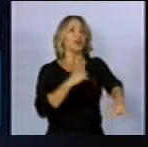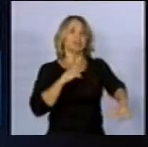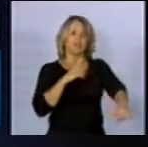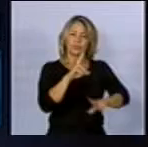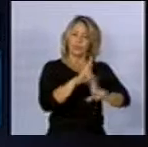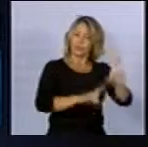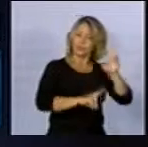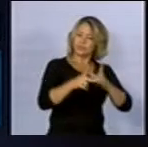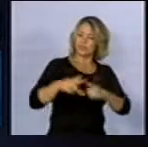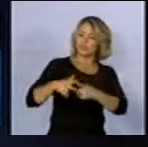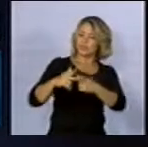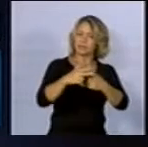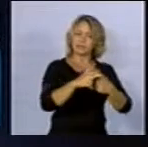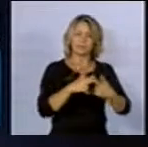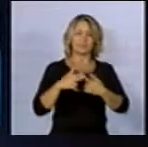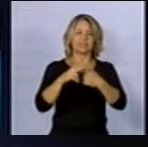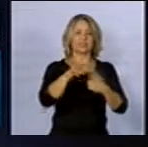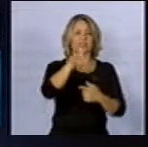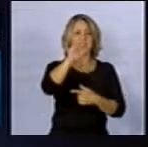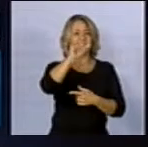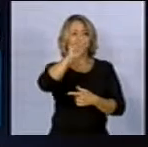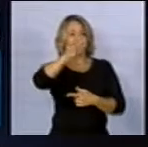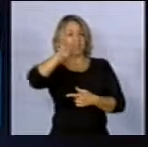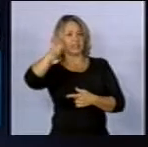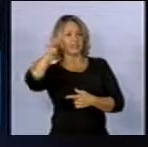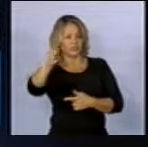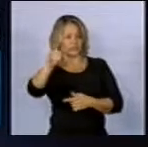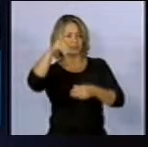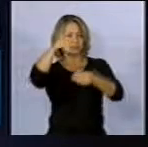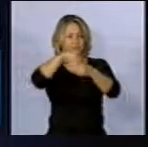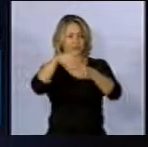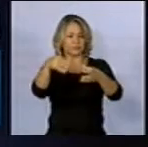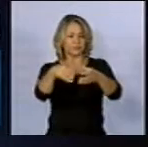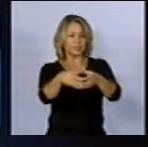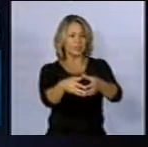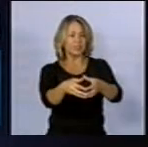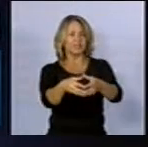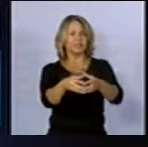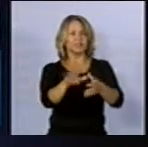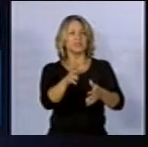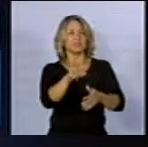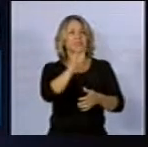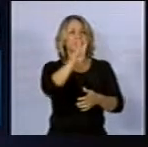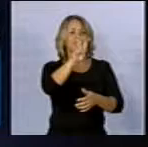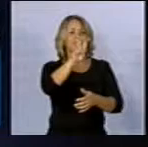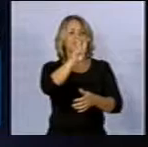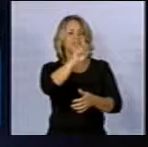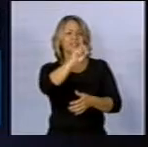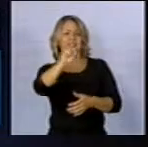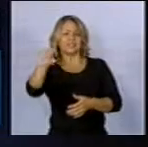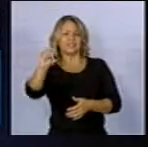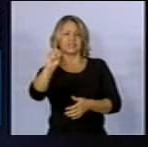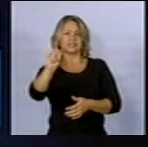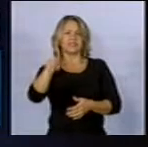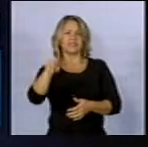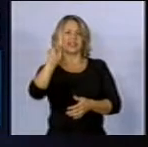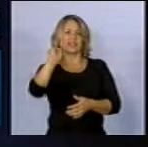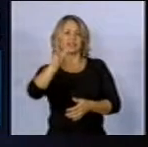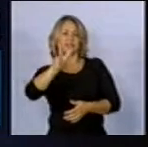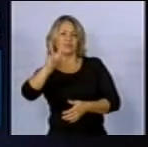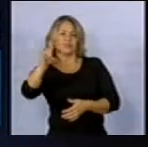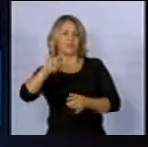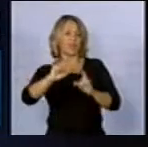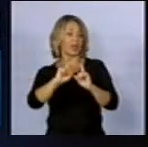equipamentos radiológicos na magnitude de 500 kv é uma irradiação muito